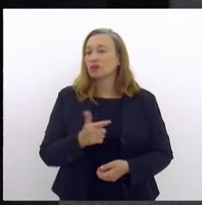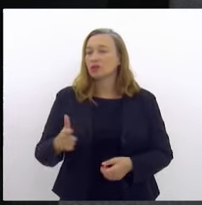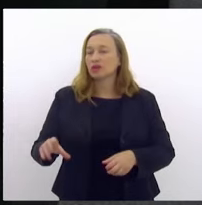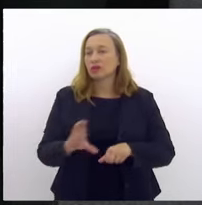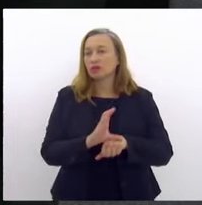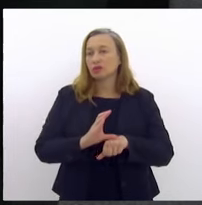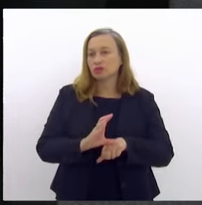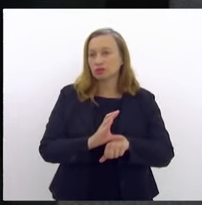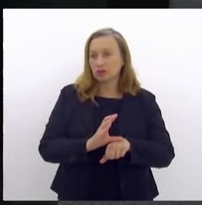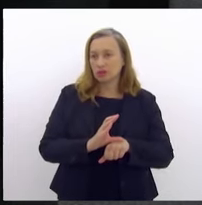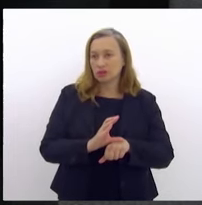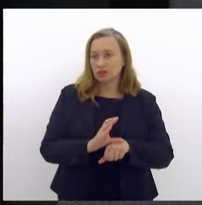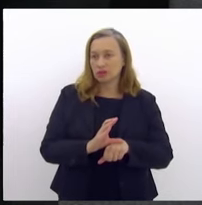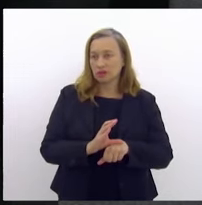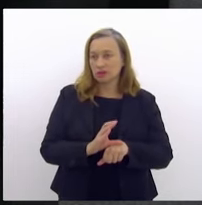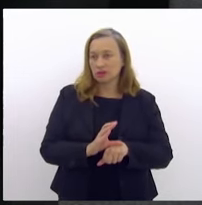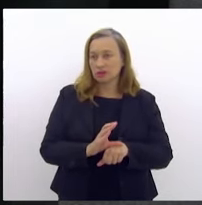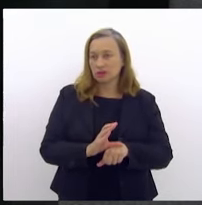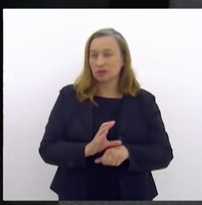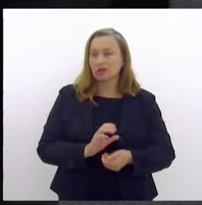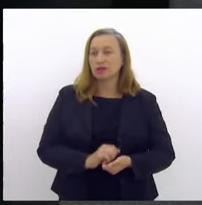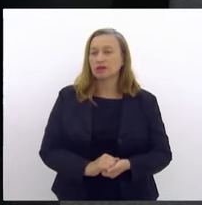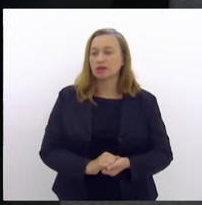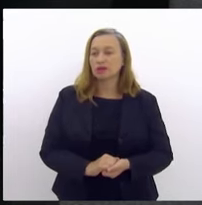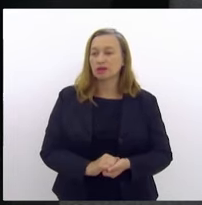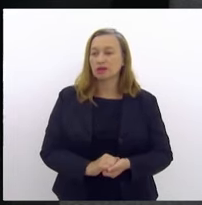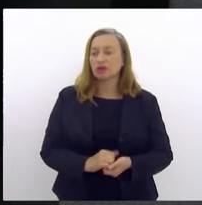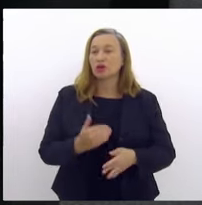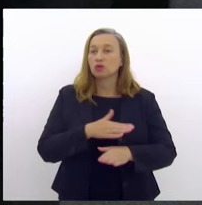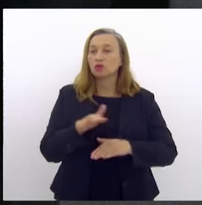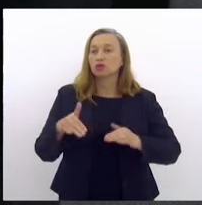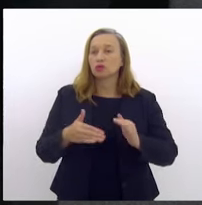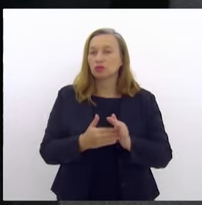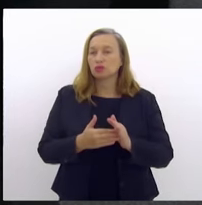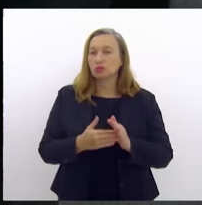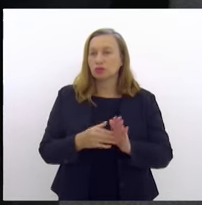inconstitucional da cabeça aos pés.